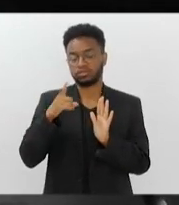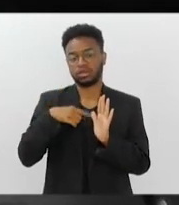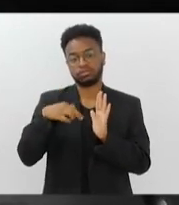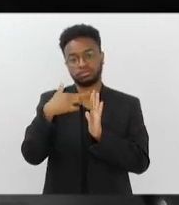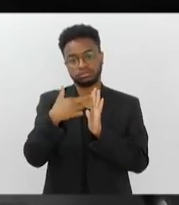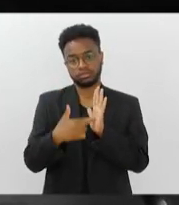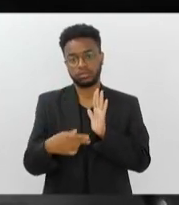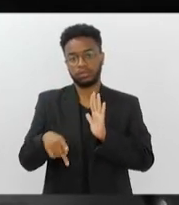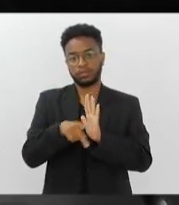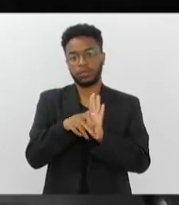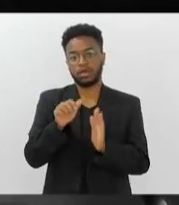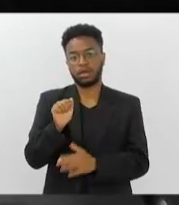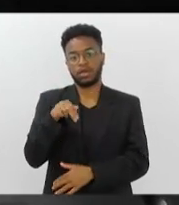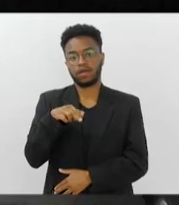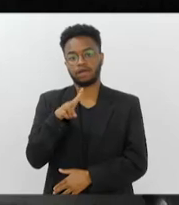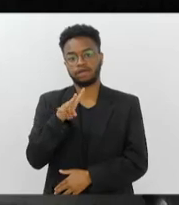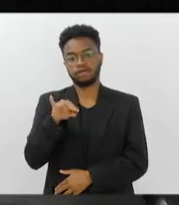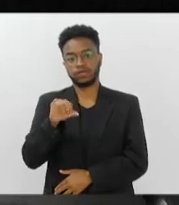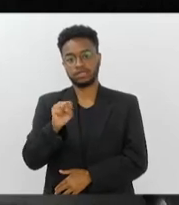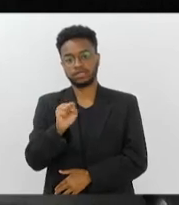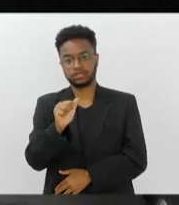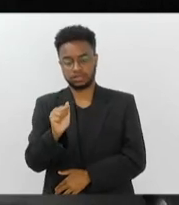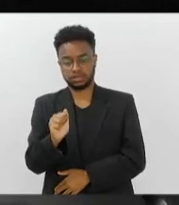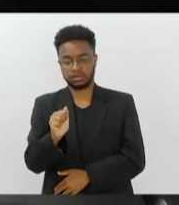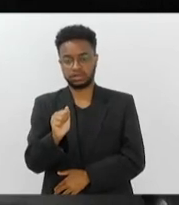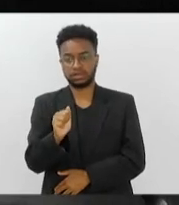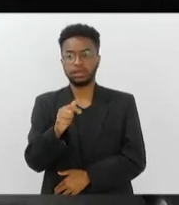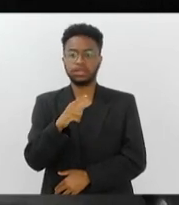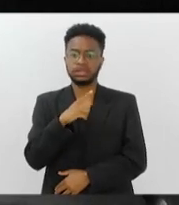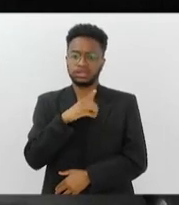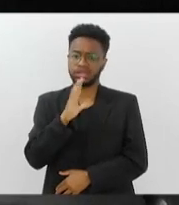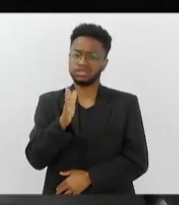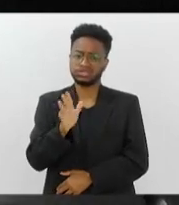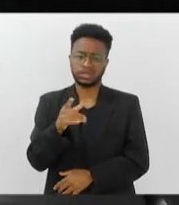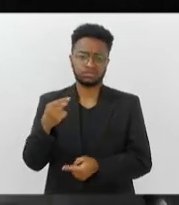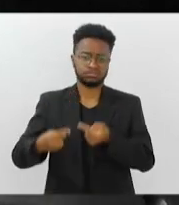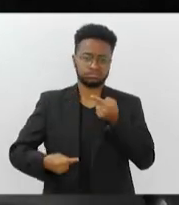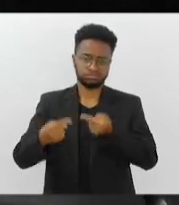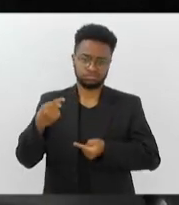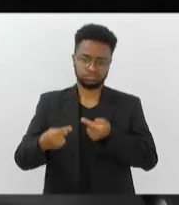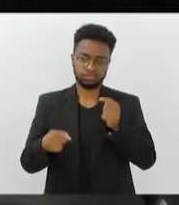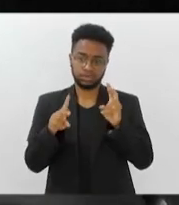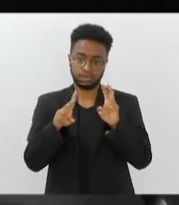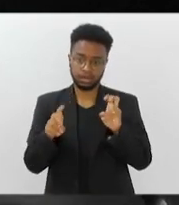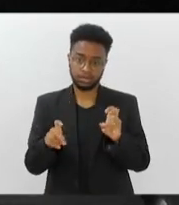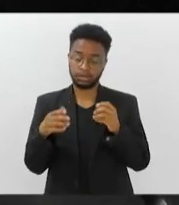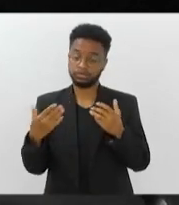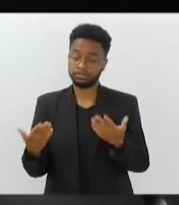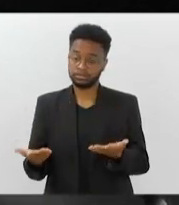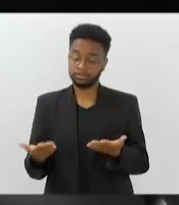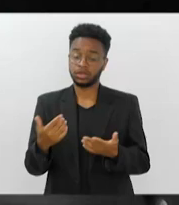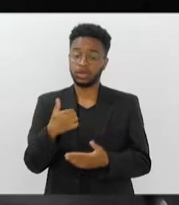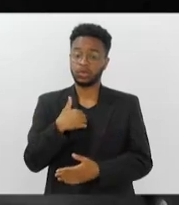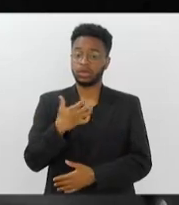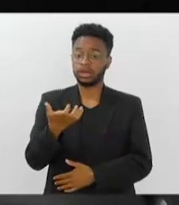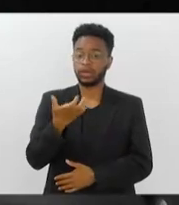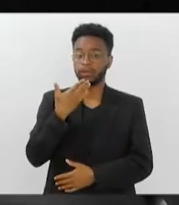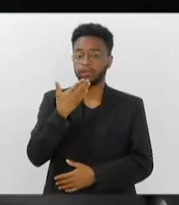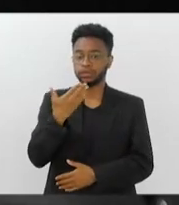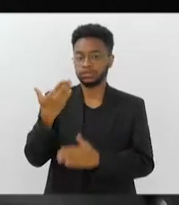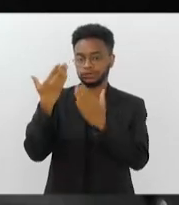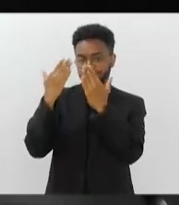regulamentação da Anvisa, ela já exariu essa matéria. Então, eu gostaria, senhor presidente, pedir